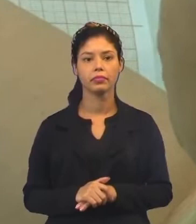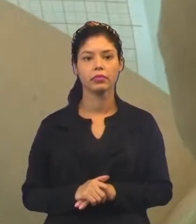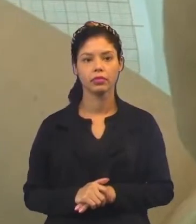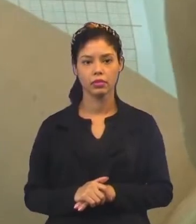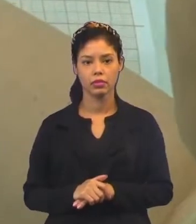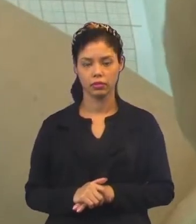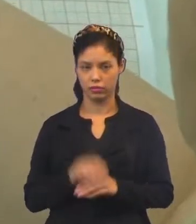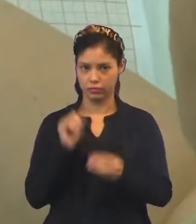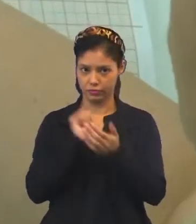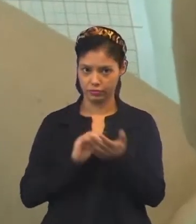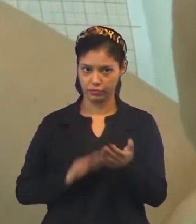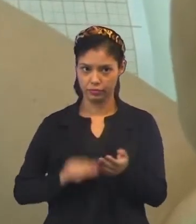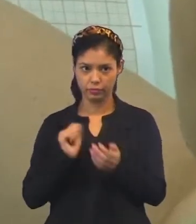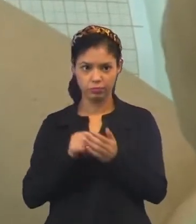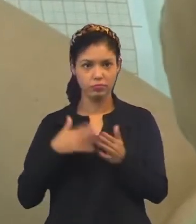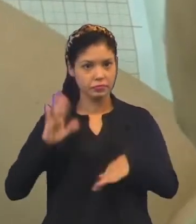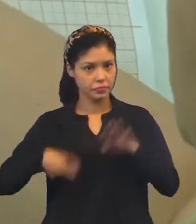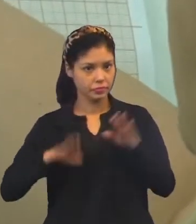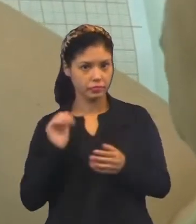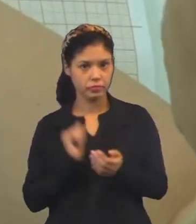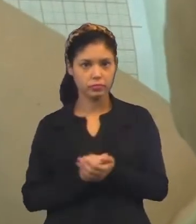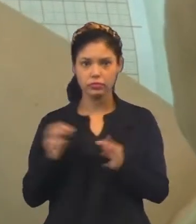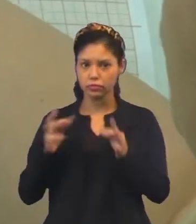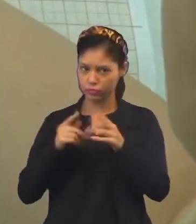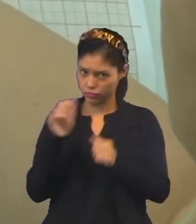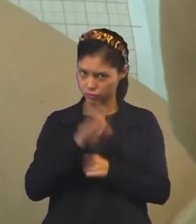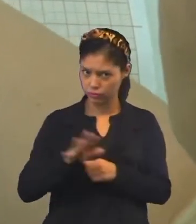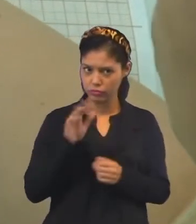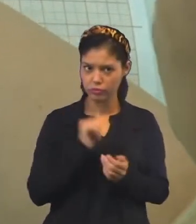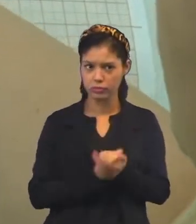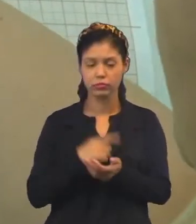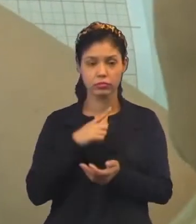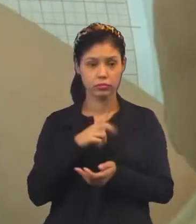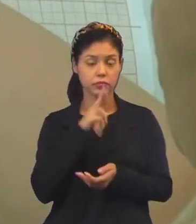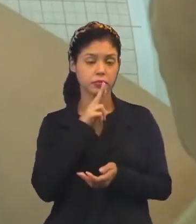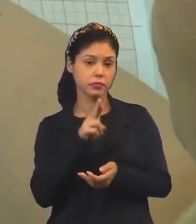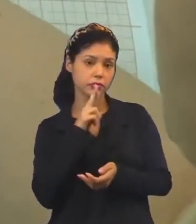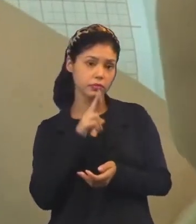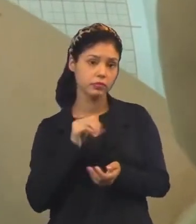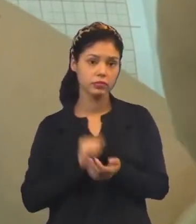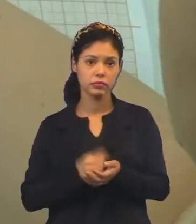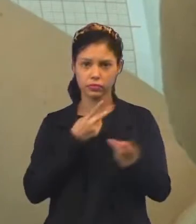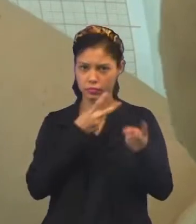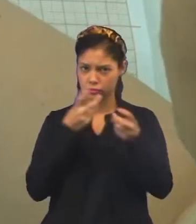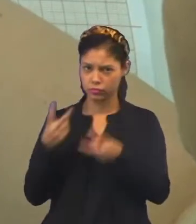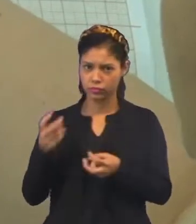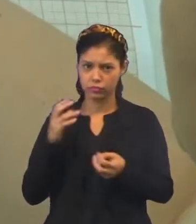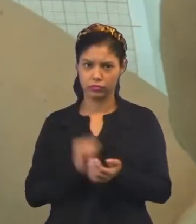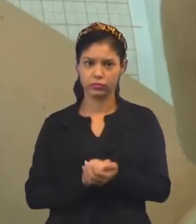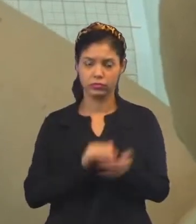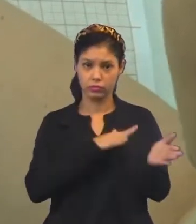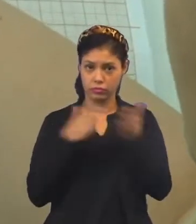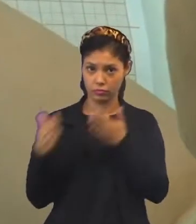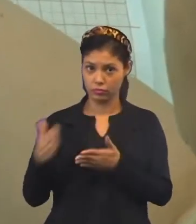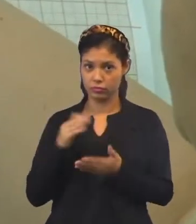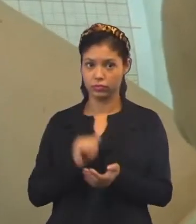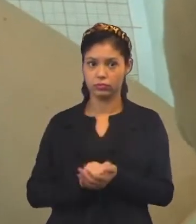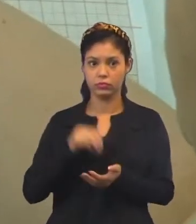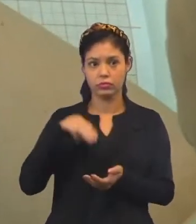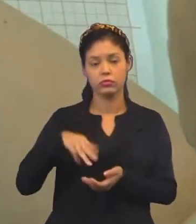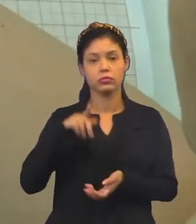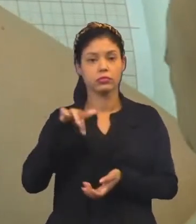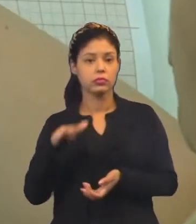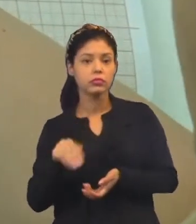Que nas atividades, muitas vezes, está tudo pintadinho. Então, você tem que calcular observando a parte da